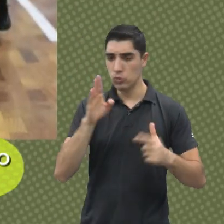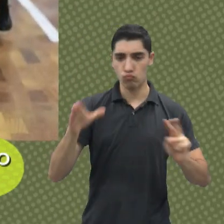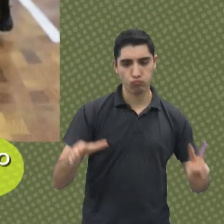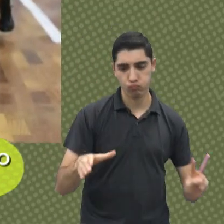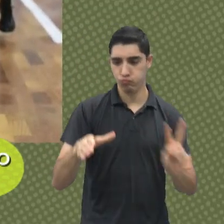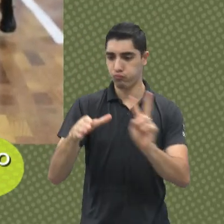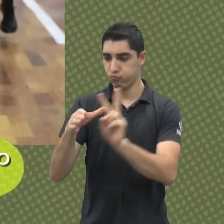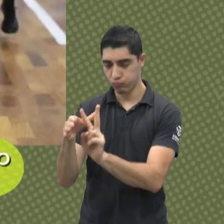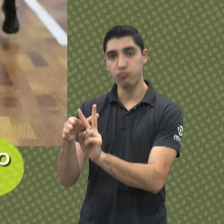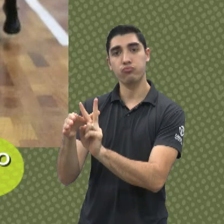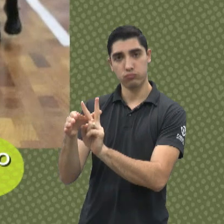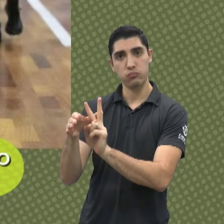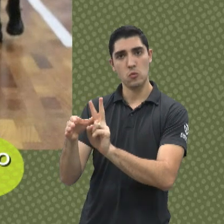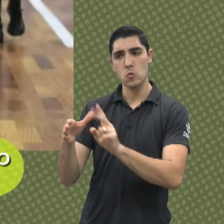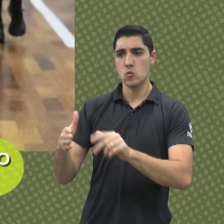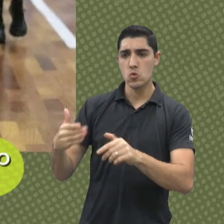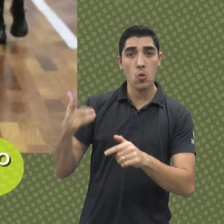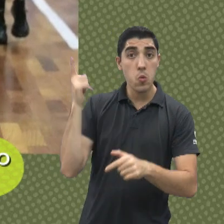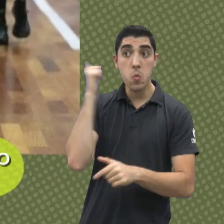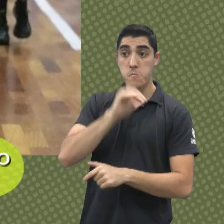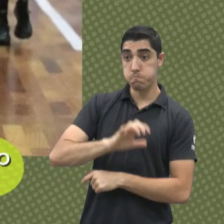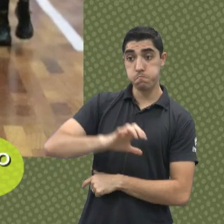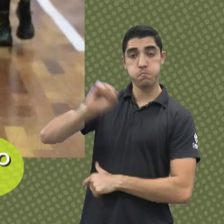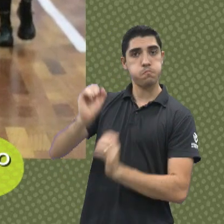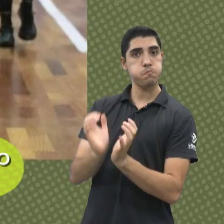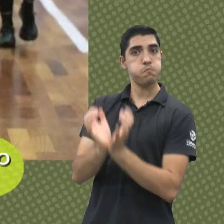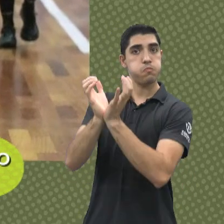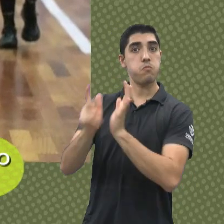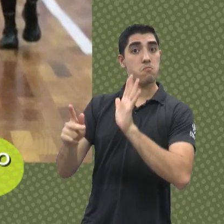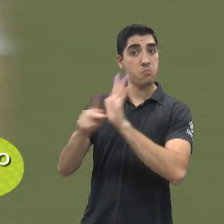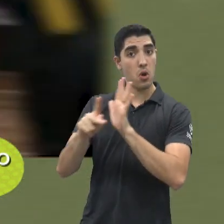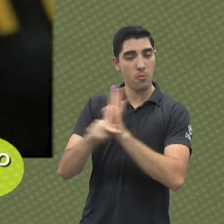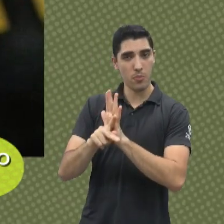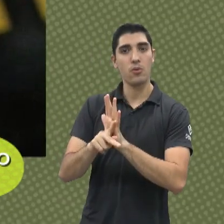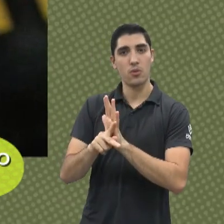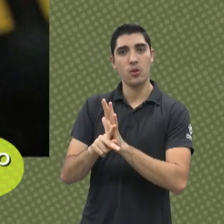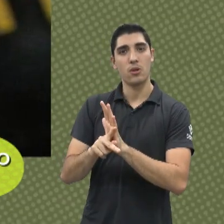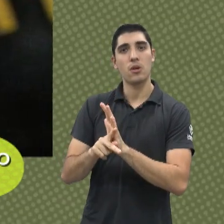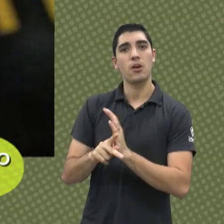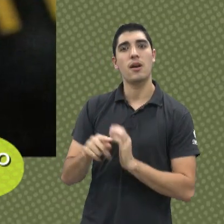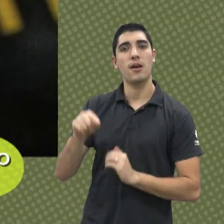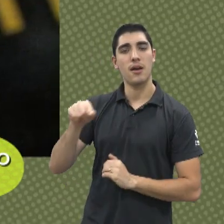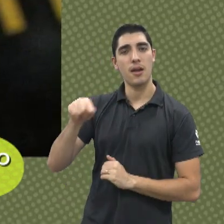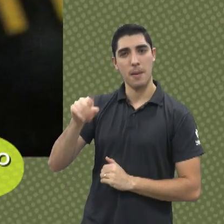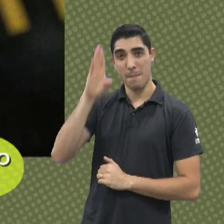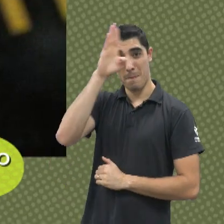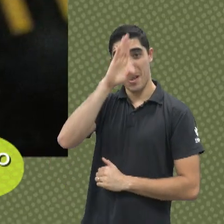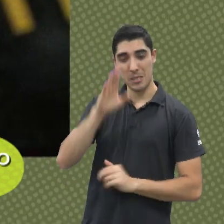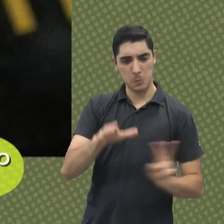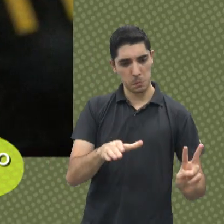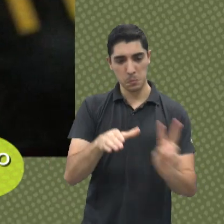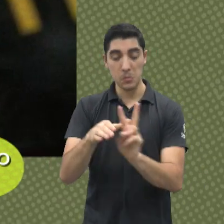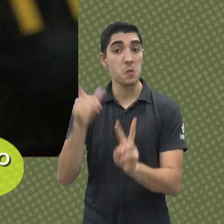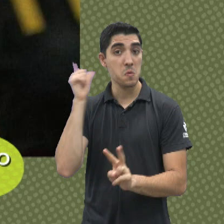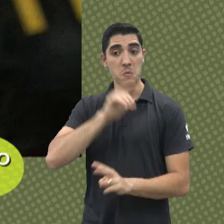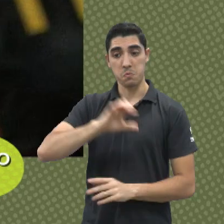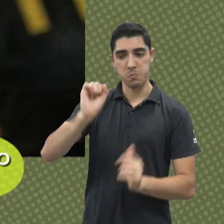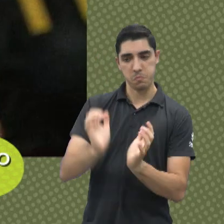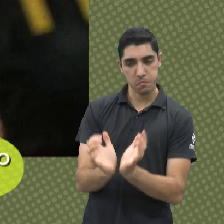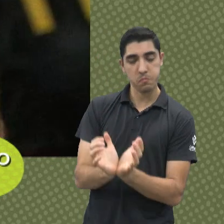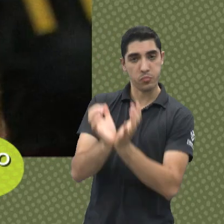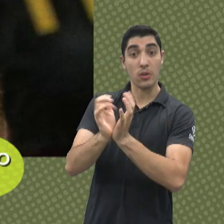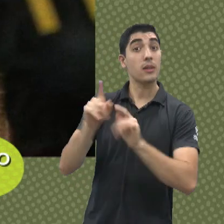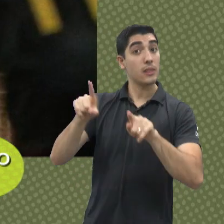Norte Sub-20, e vão permanecer no elenco, aliás, da seleção brasileira para a disputa do